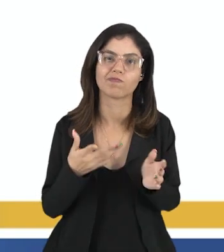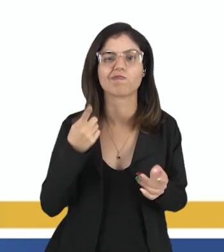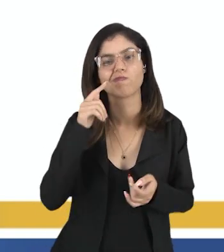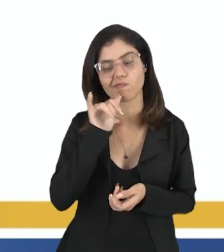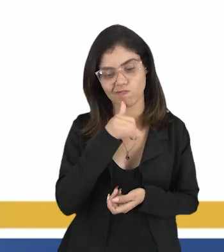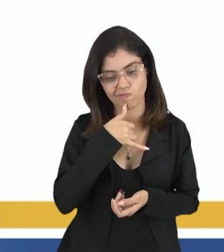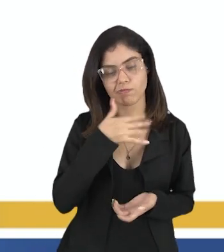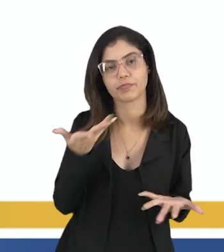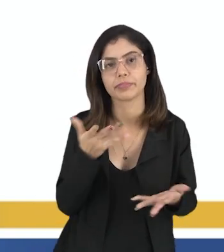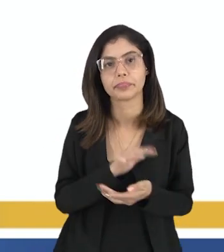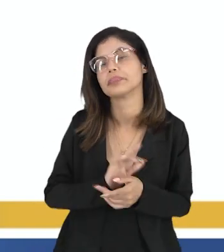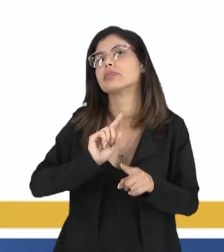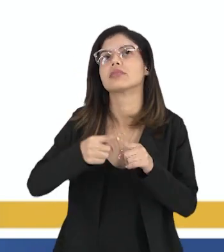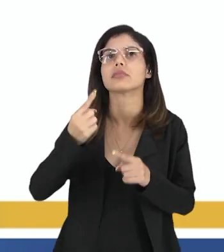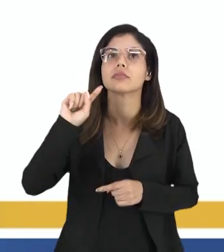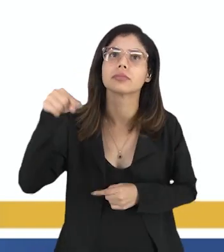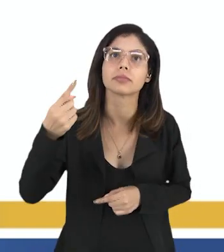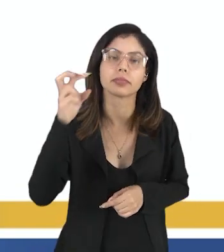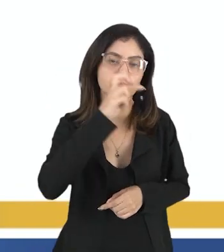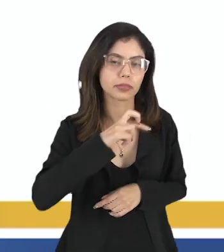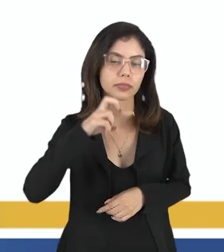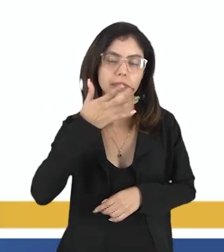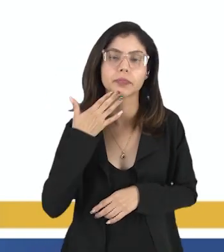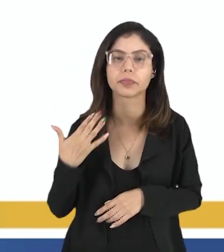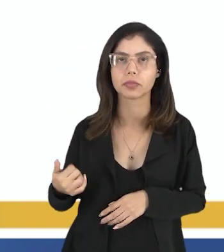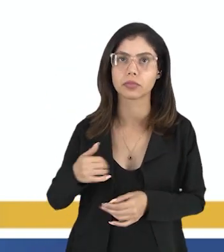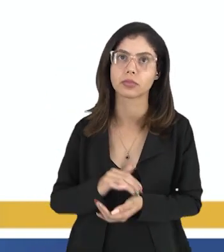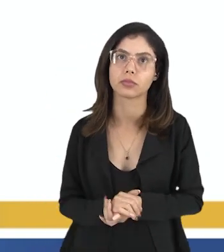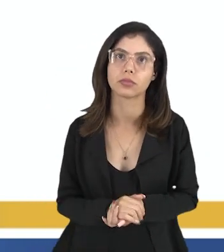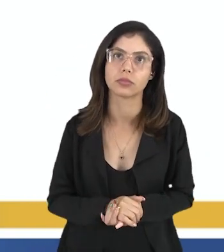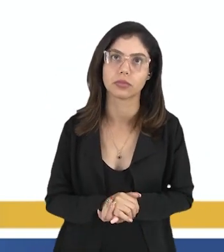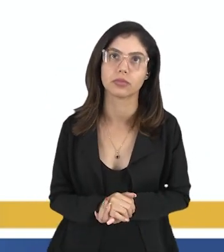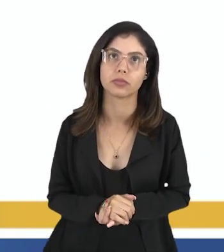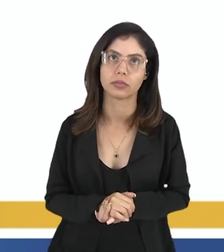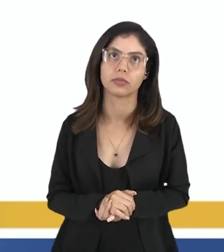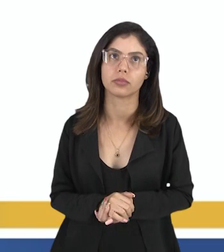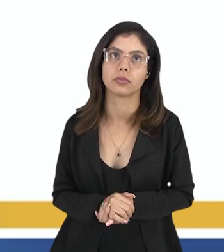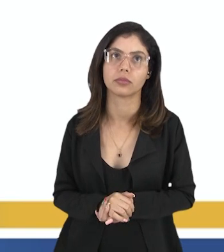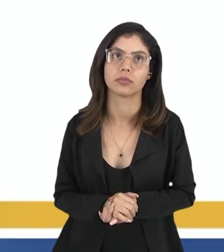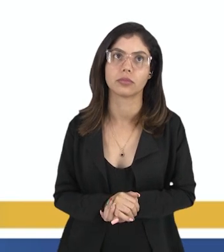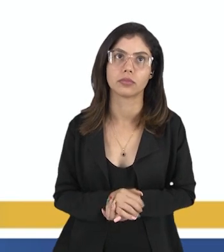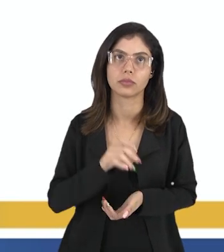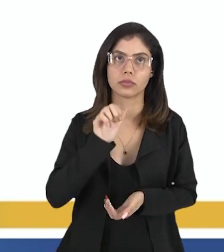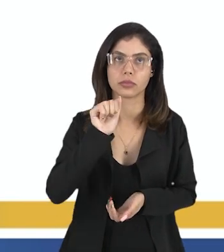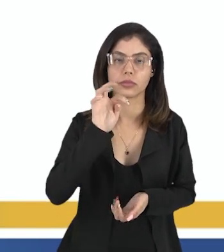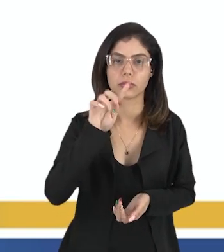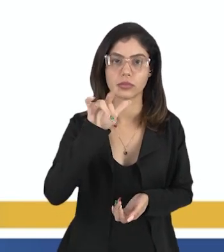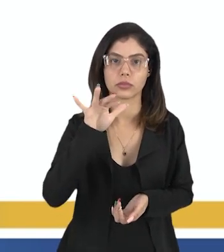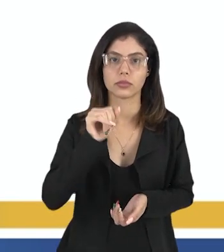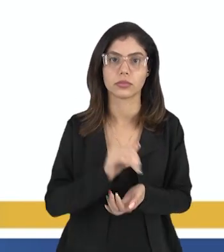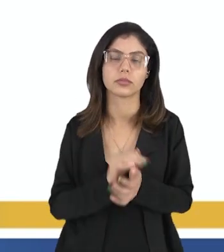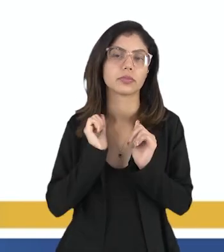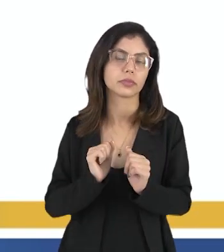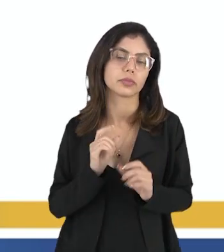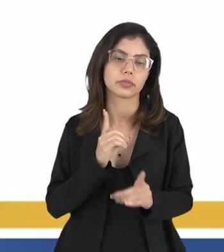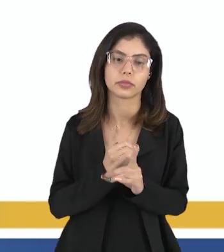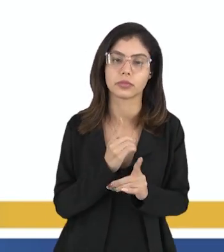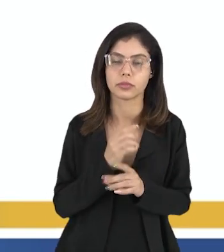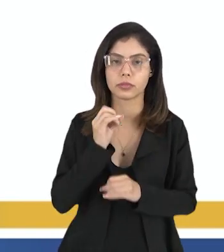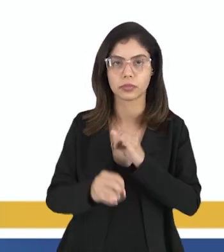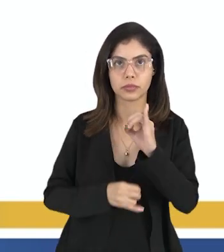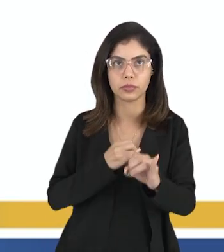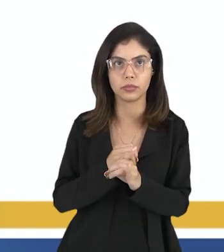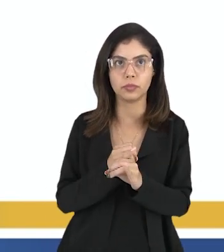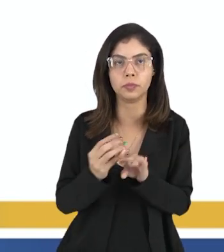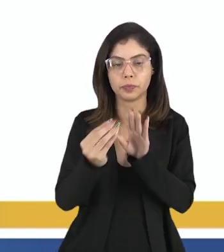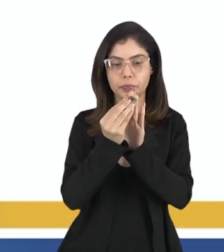Então depois vocês podem analisar direitinho aqui esse Atlas, né? Vocês podem achar na internet também, analisar